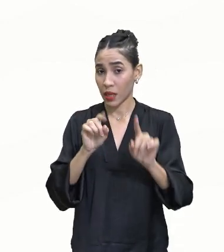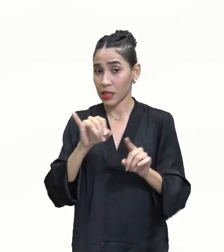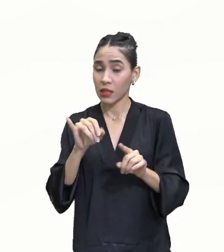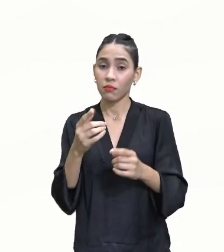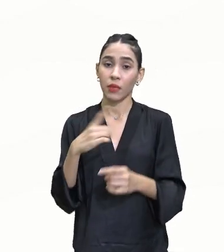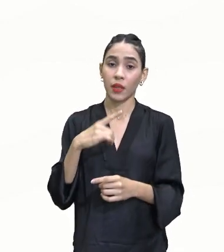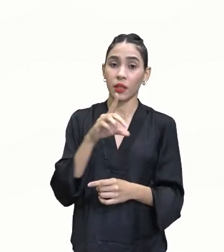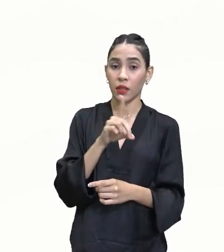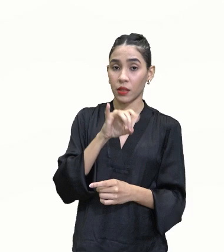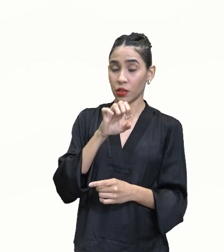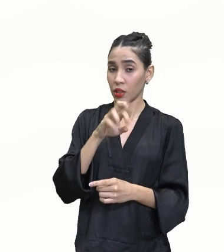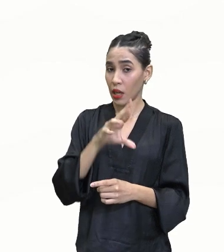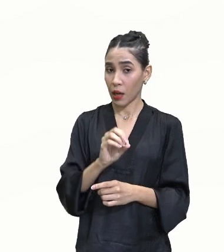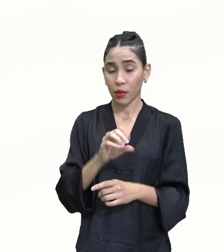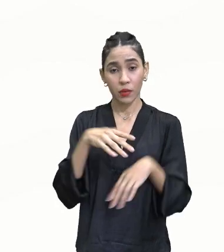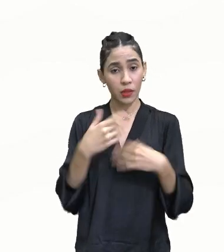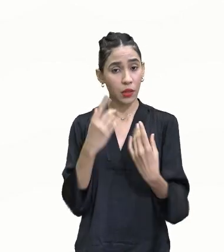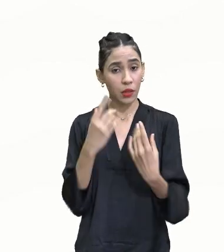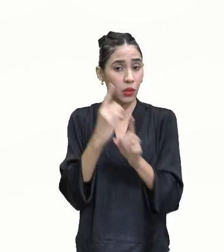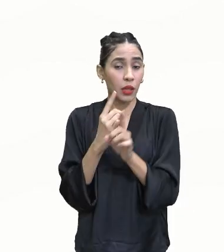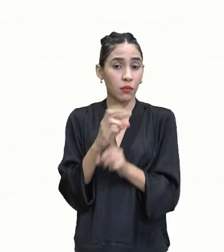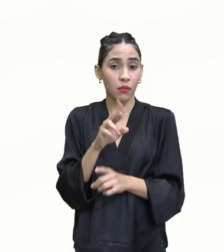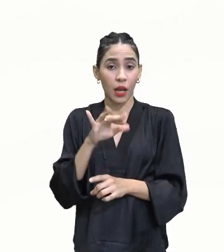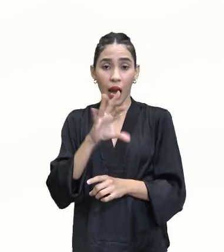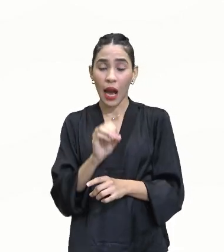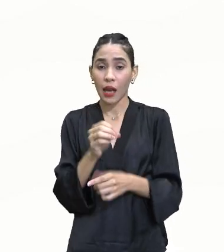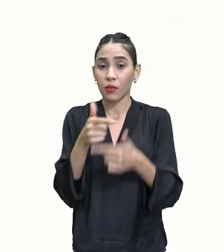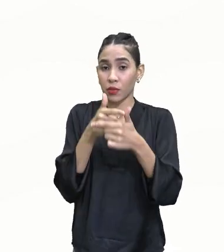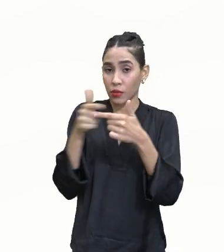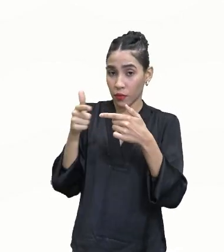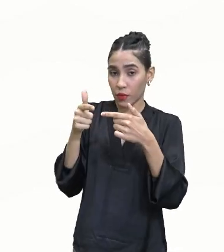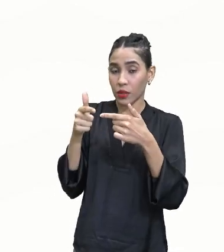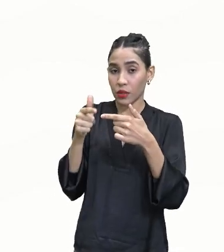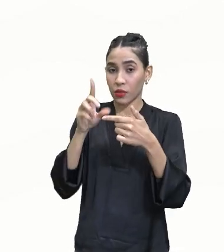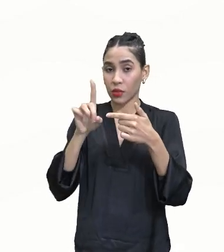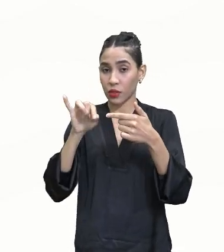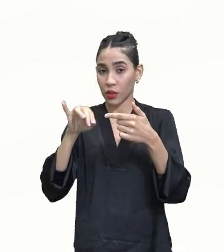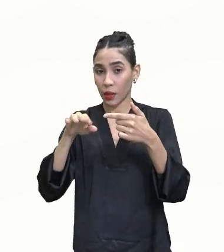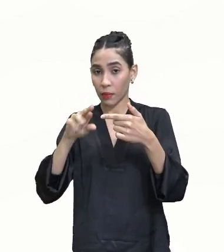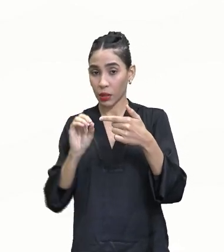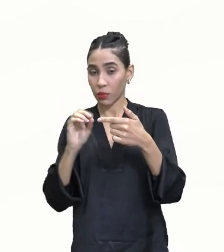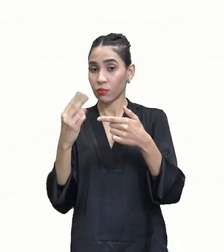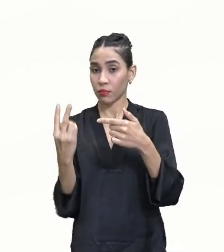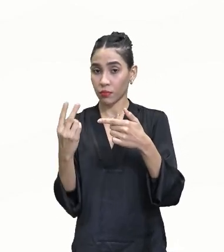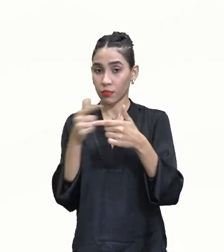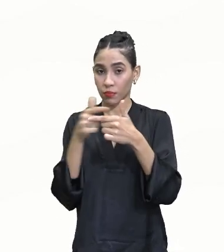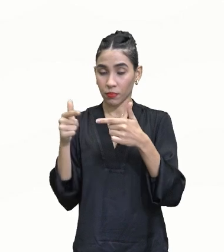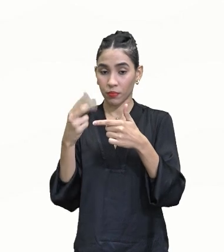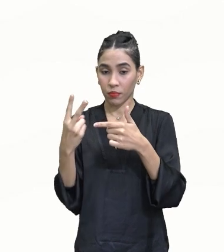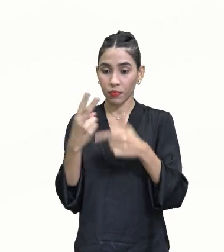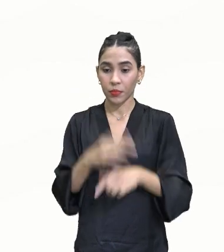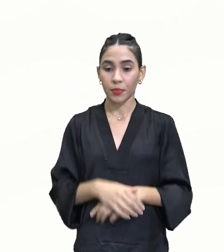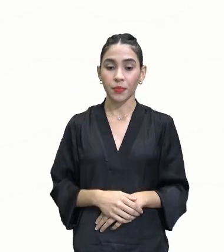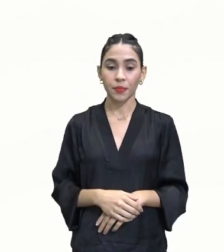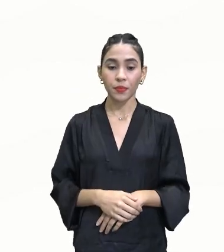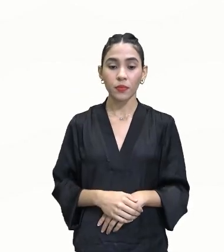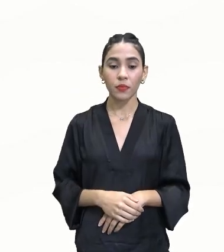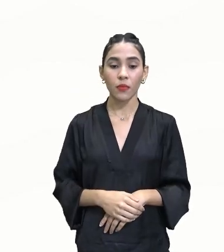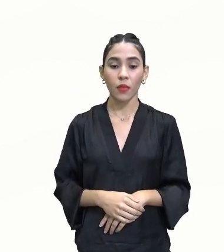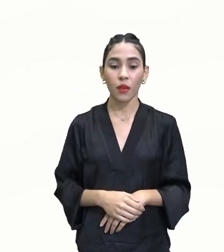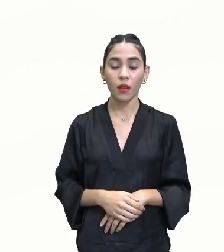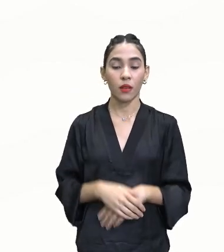tiver o diâmetro, então, para encontrar o raio, basta dividir ali o diâmetro por 2, tá certo? Que eu